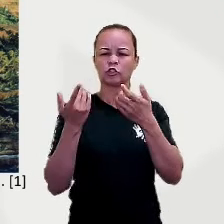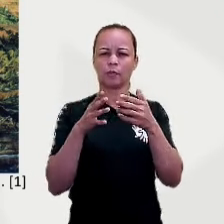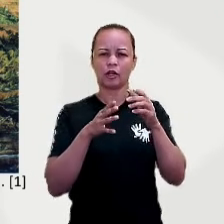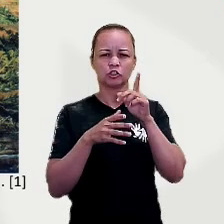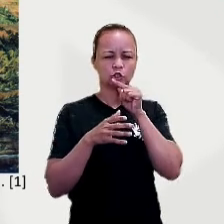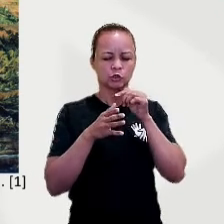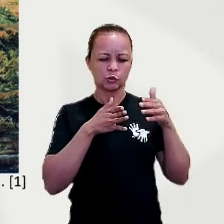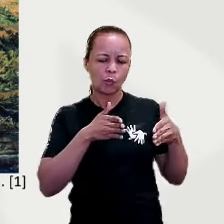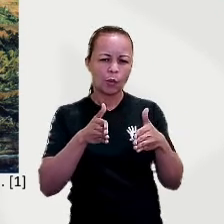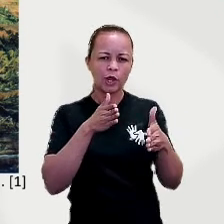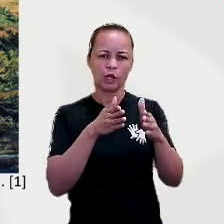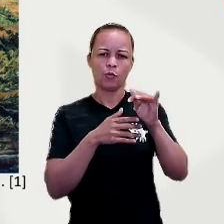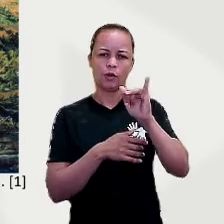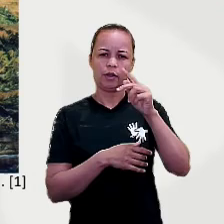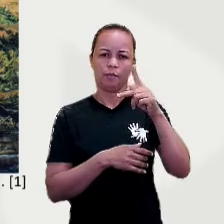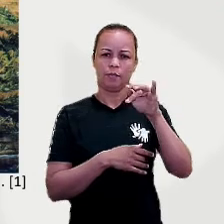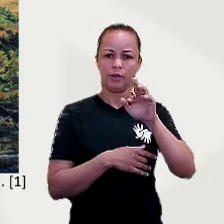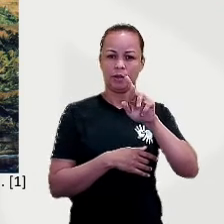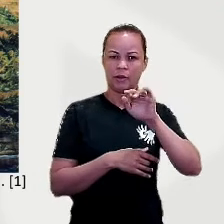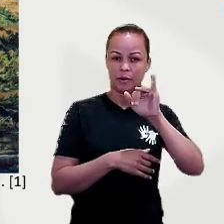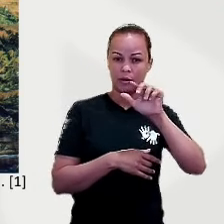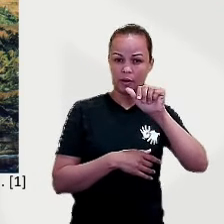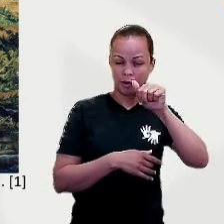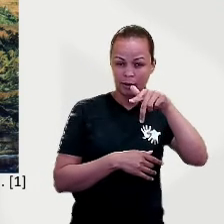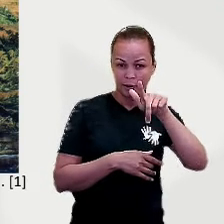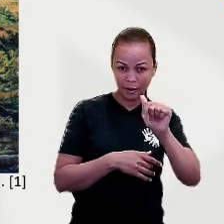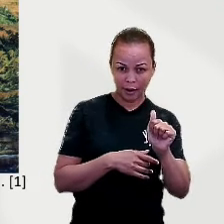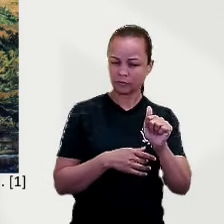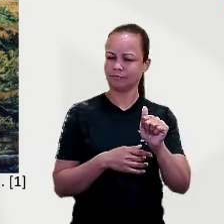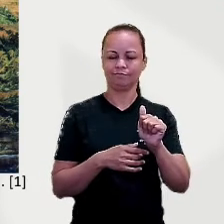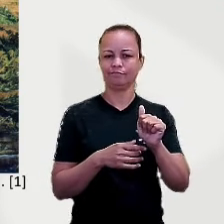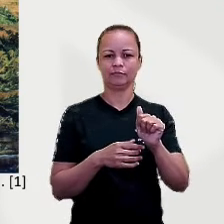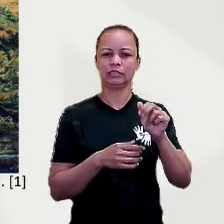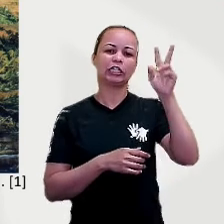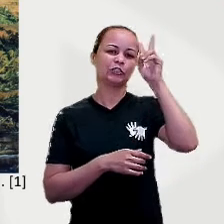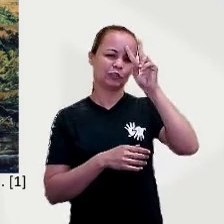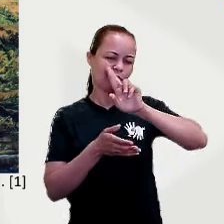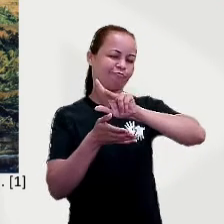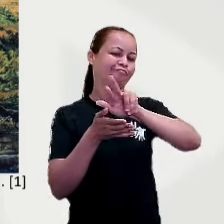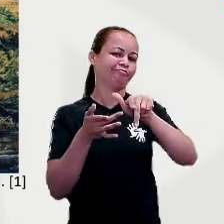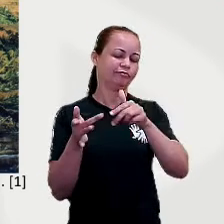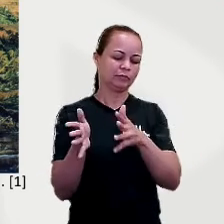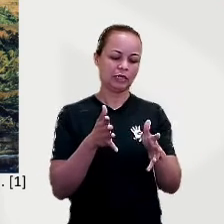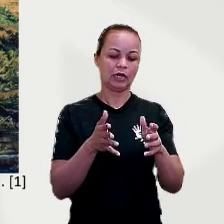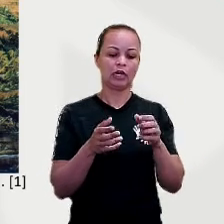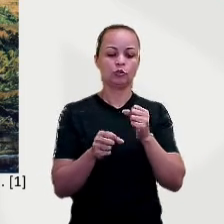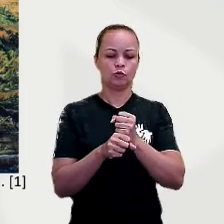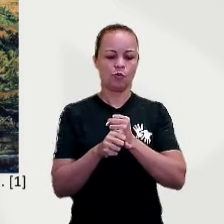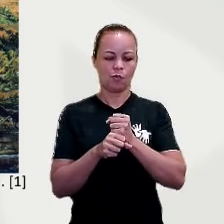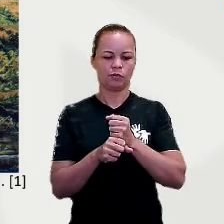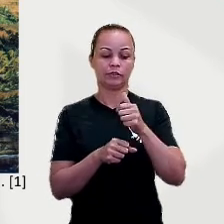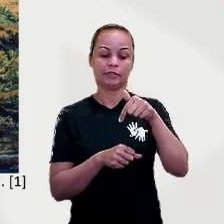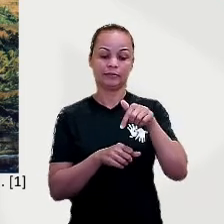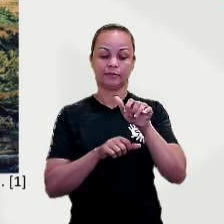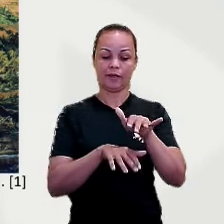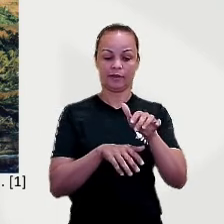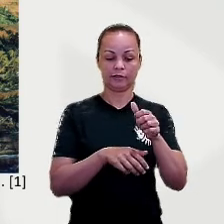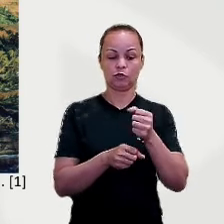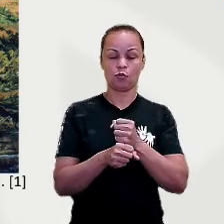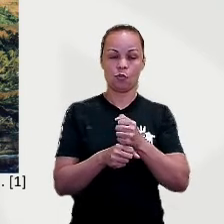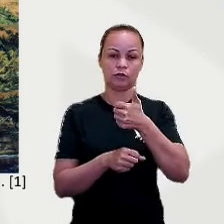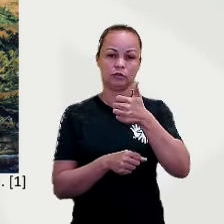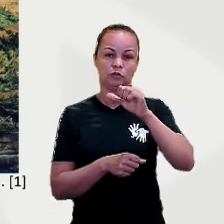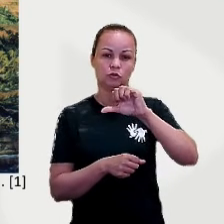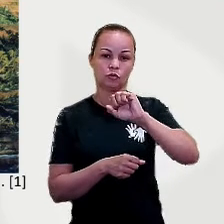Ipiranga. Tem muita história. No dia 7 de setembro de 1822, Dom Pedro declarou a independência brasileira